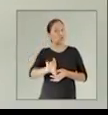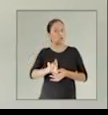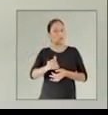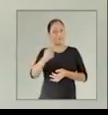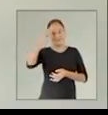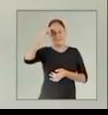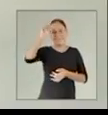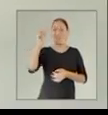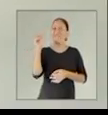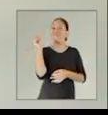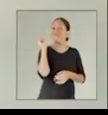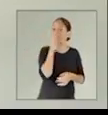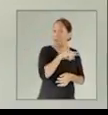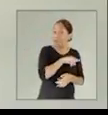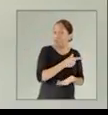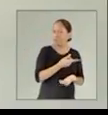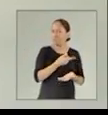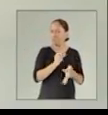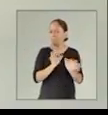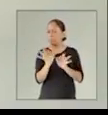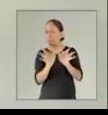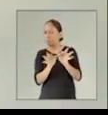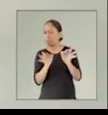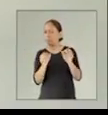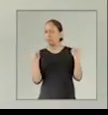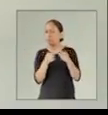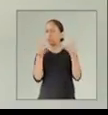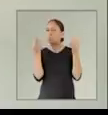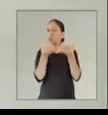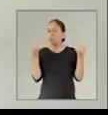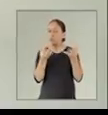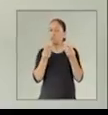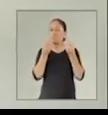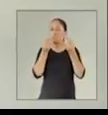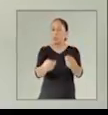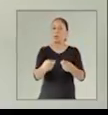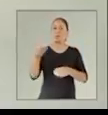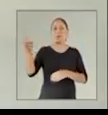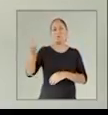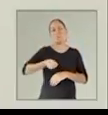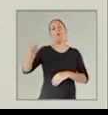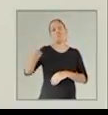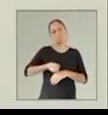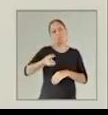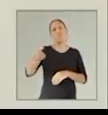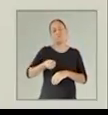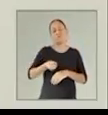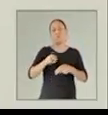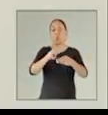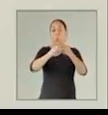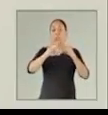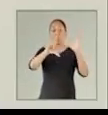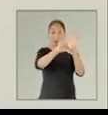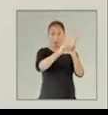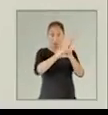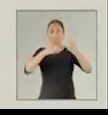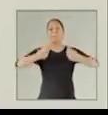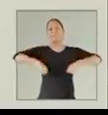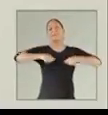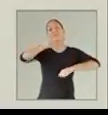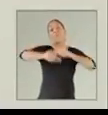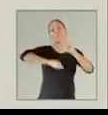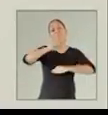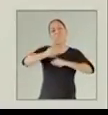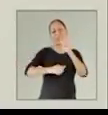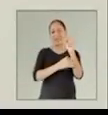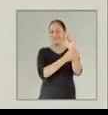evitando fraudes e estabelecendo critérios mais objetivos para a concessão do benefício. É por isso que as leis precisam mudar,